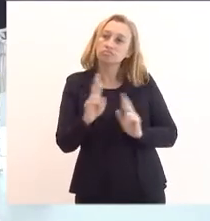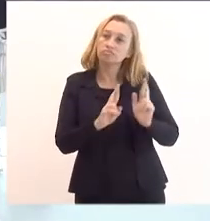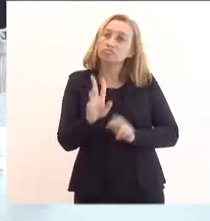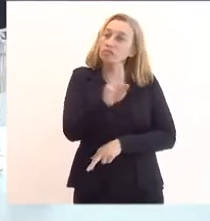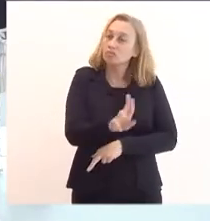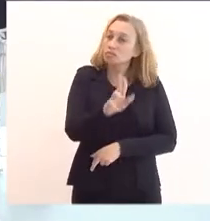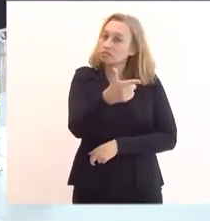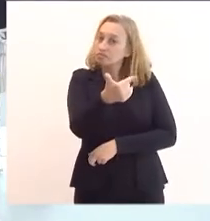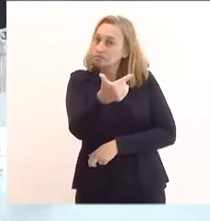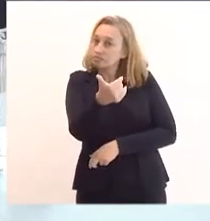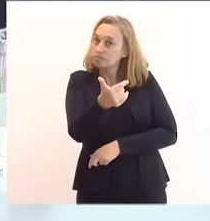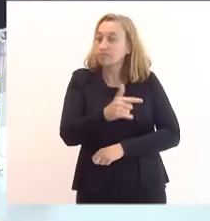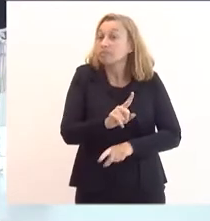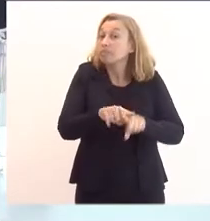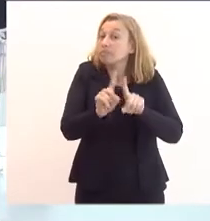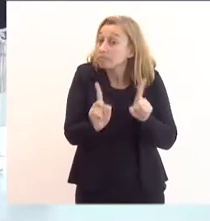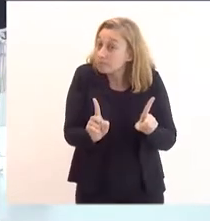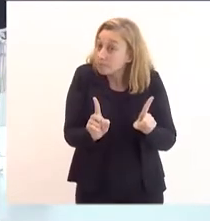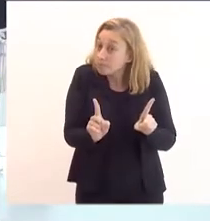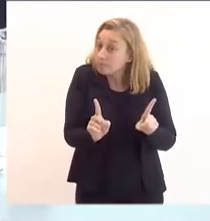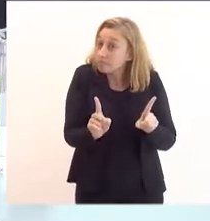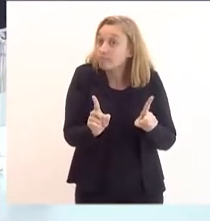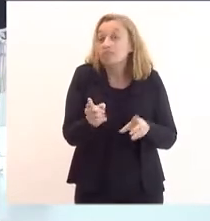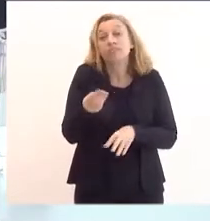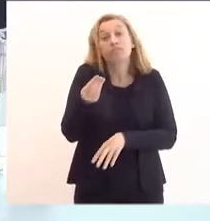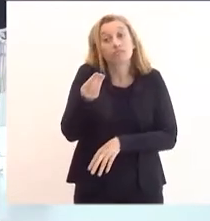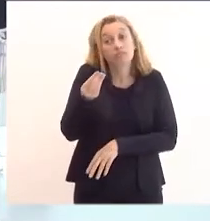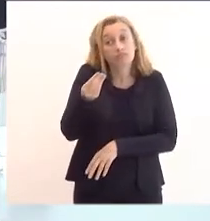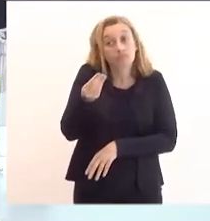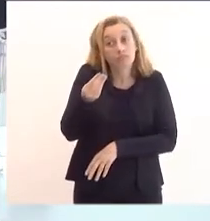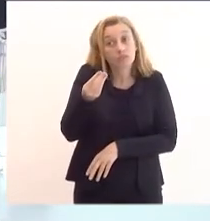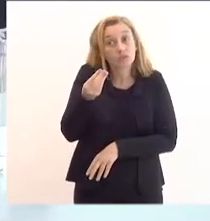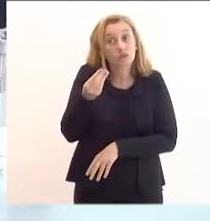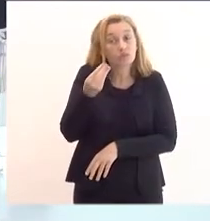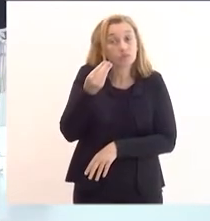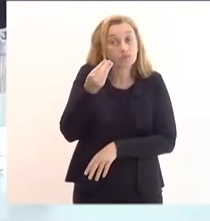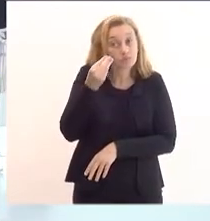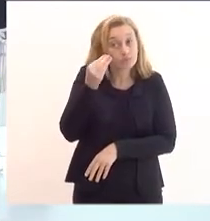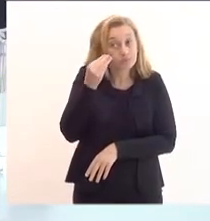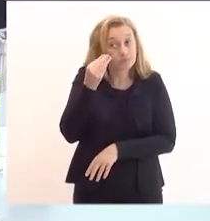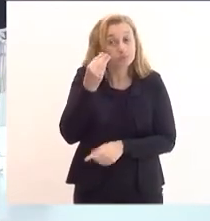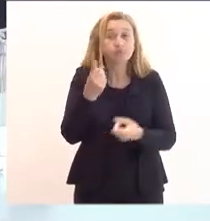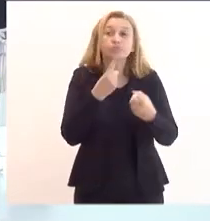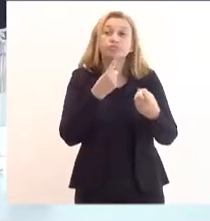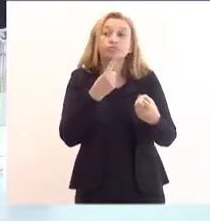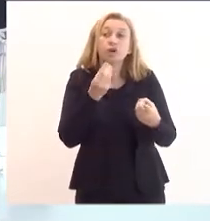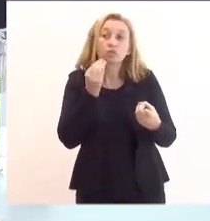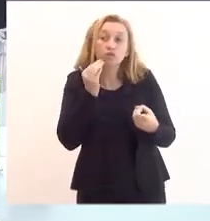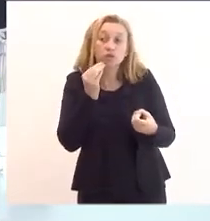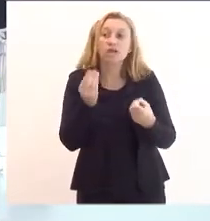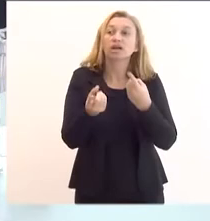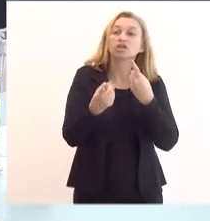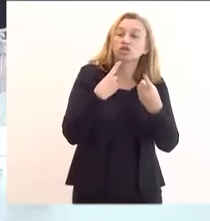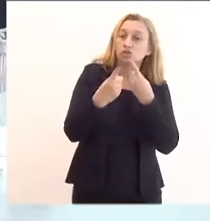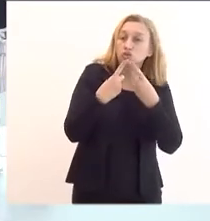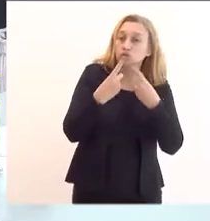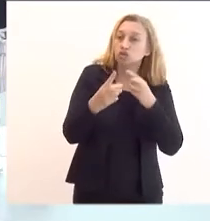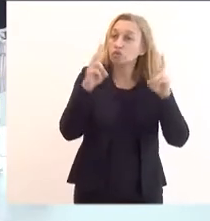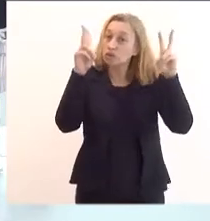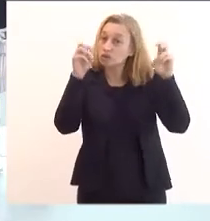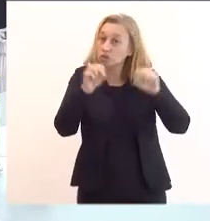arma. Mas eu terei oportunidade no plenário de discutir a matéria, de emendá-lo, de sair de pauta,